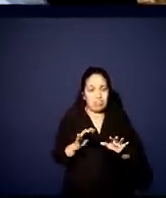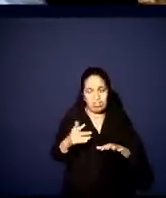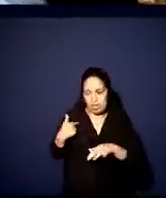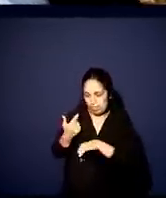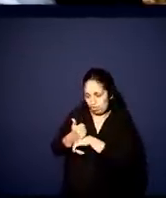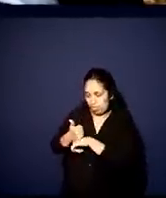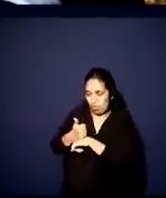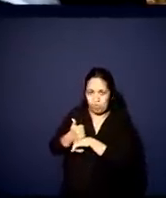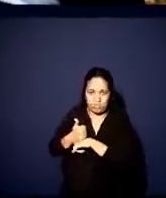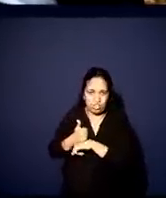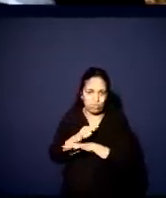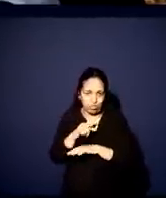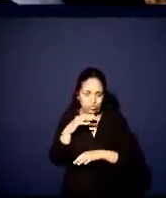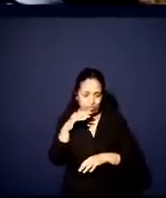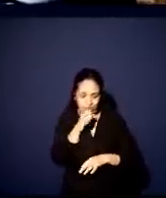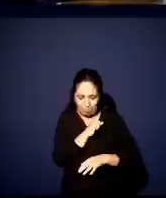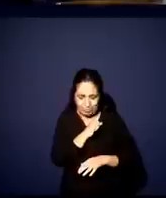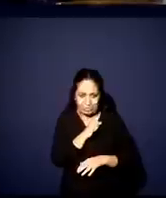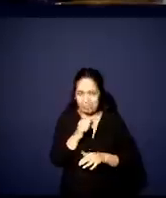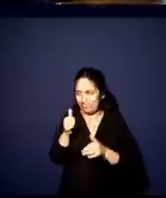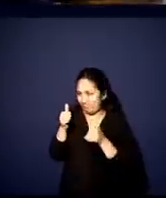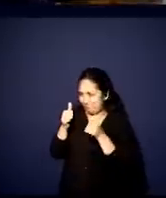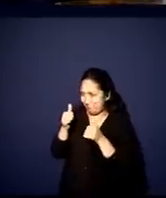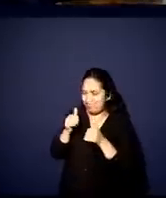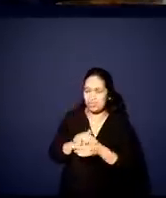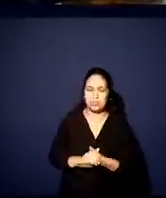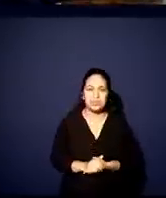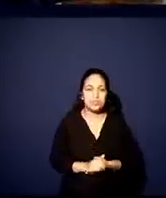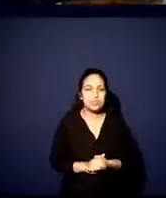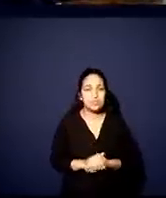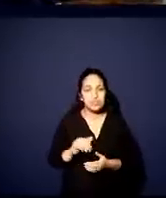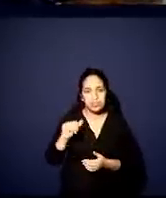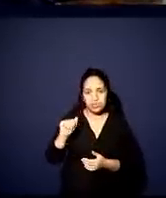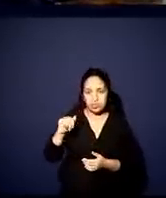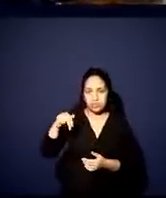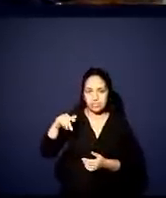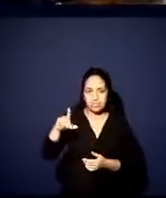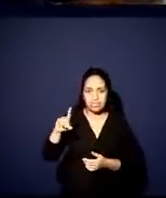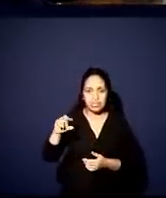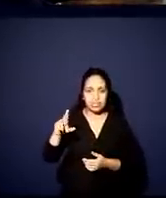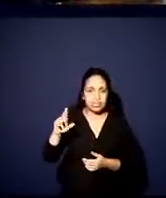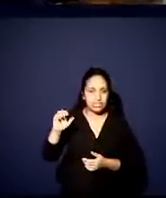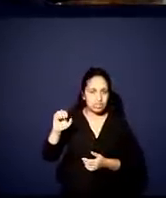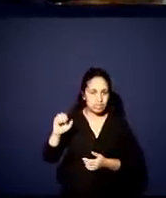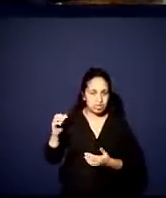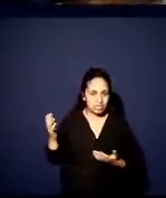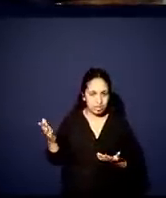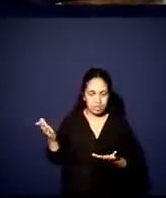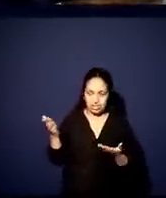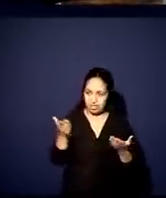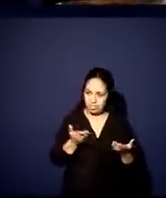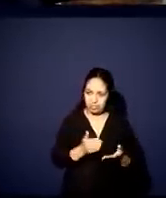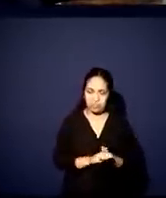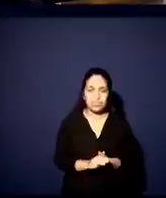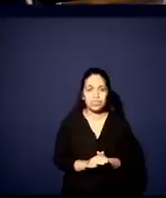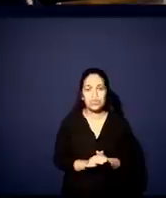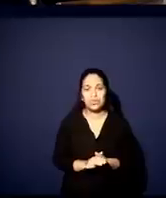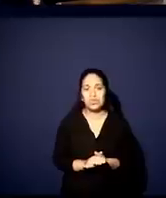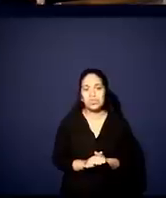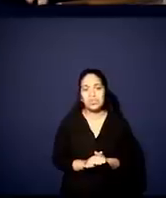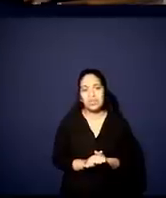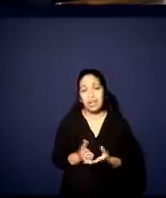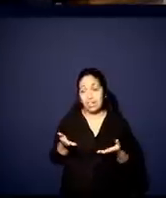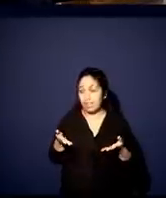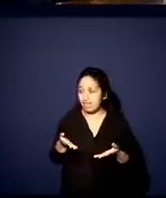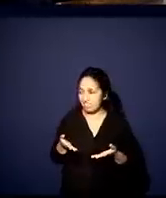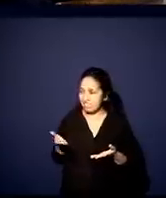posso dizer. Então, fui breve. Muito, muito bom. André, para encerrar o debate, você como decano do grupo